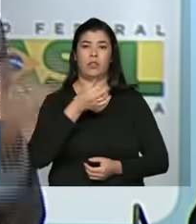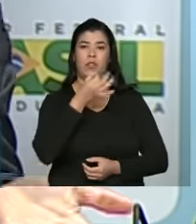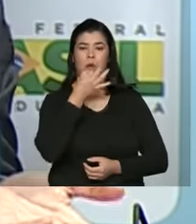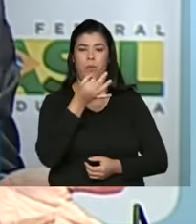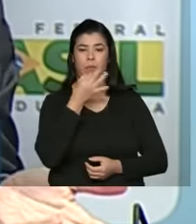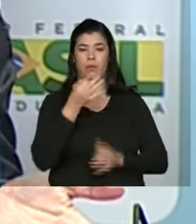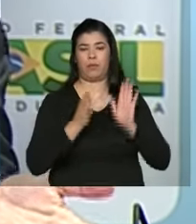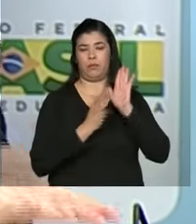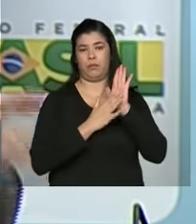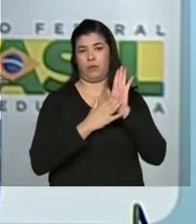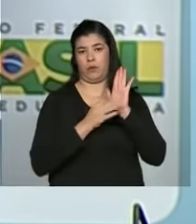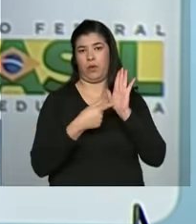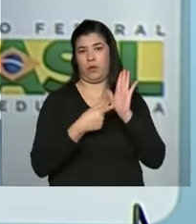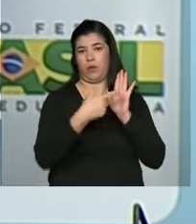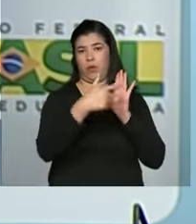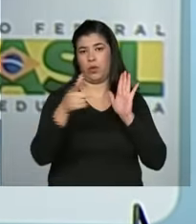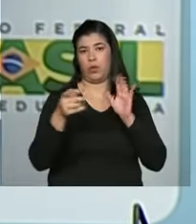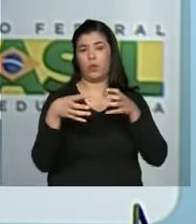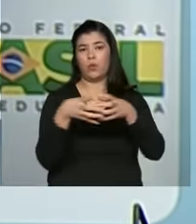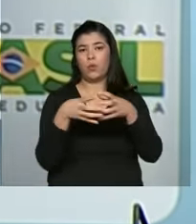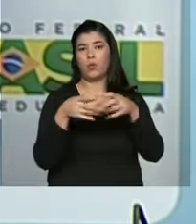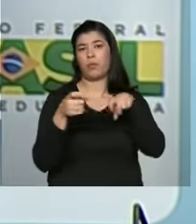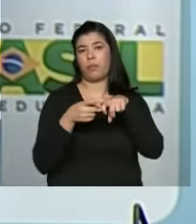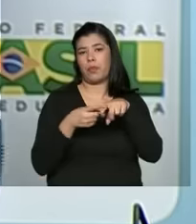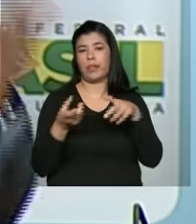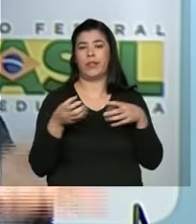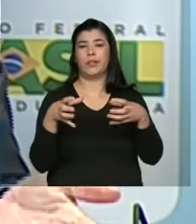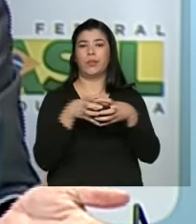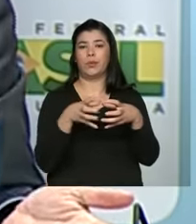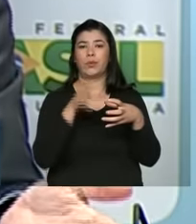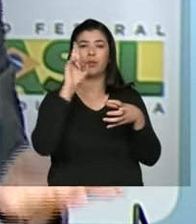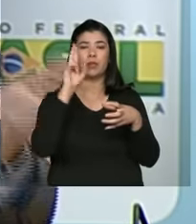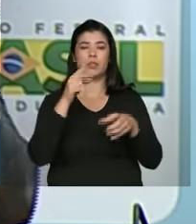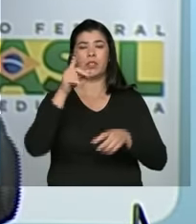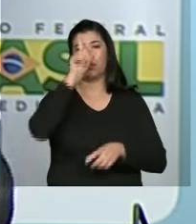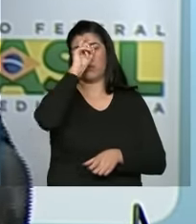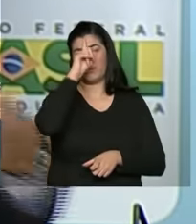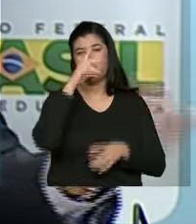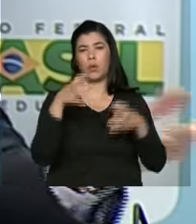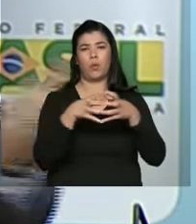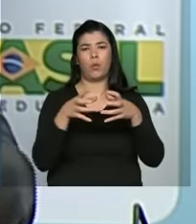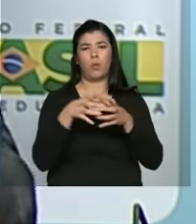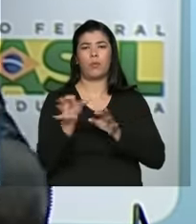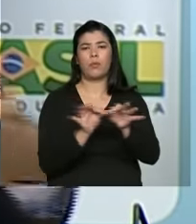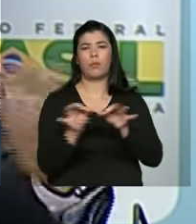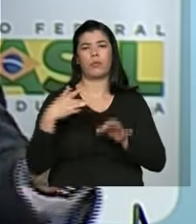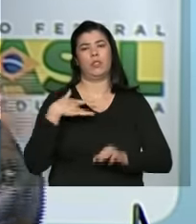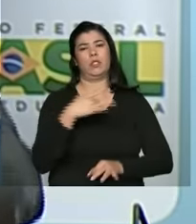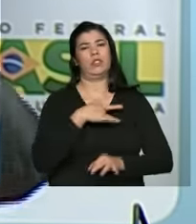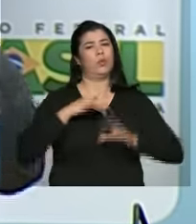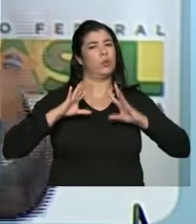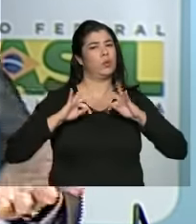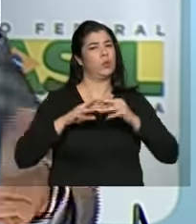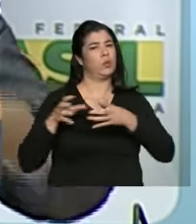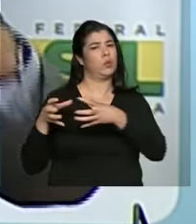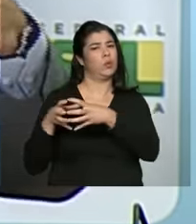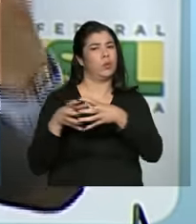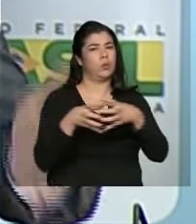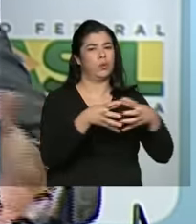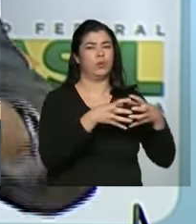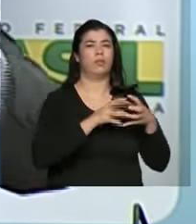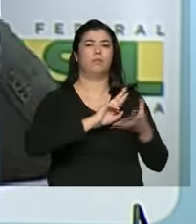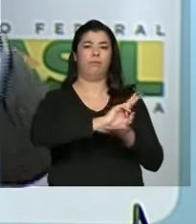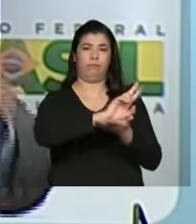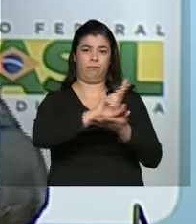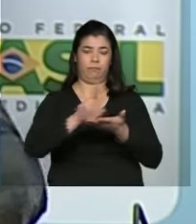as entidades médicas mas também o setor hospitalar o setor dos planos de saúde enfim toda a cadeia de alguma maneira que produz e